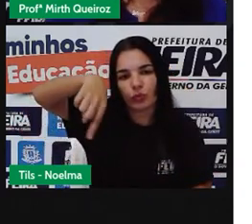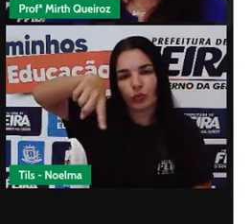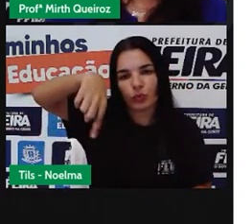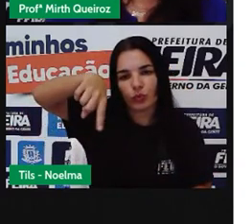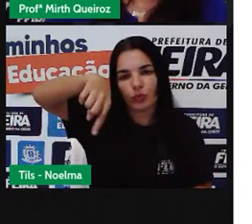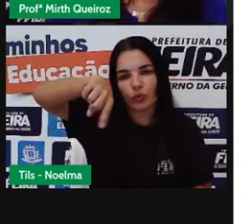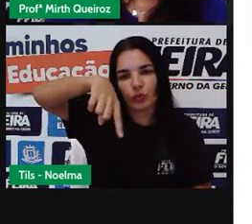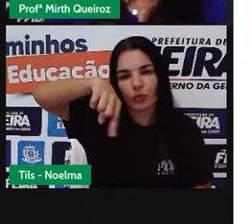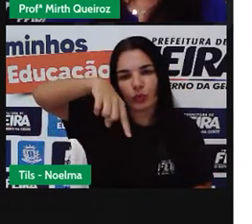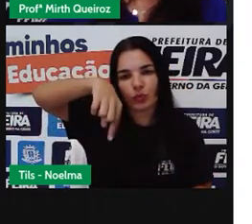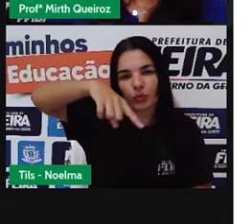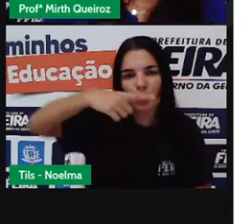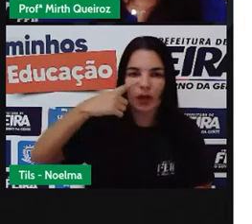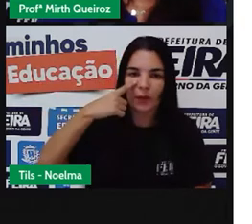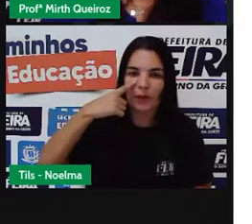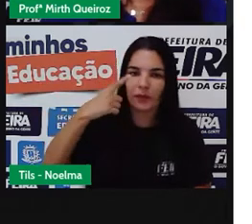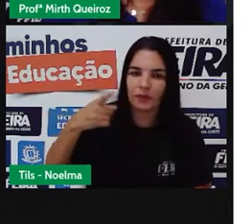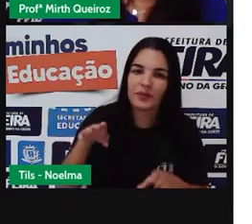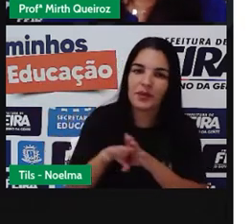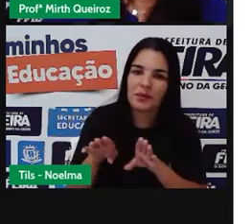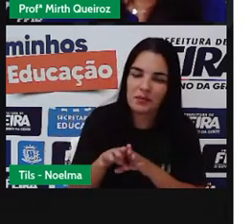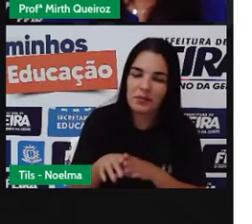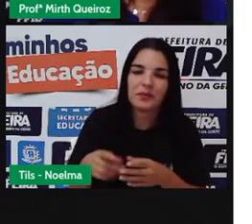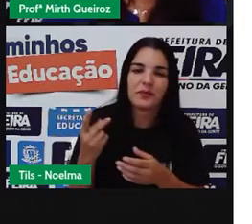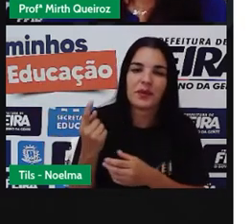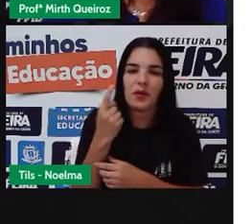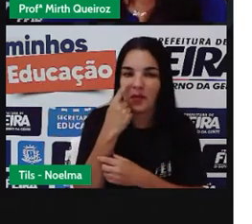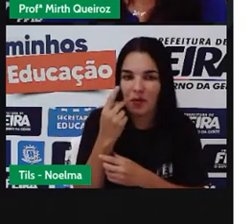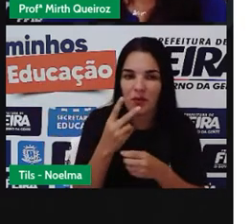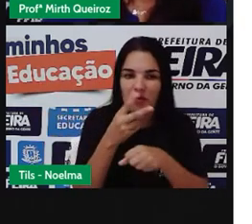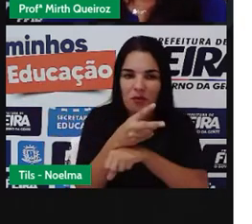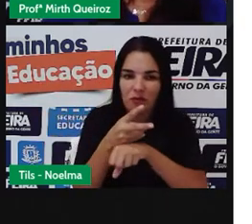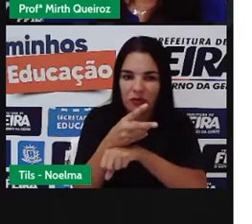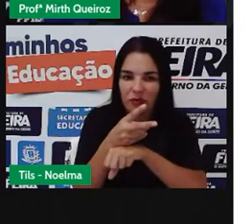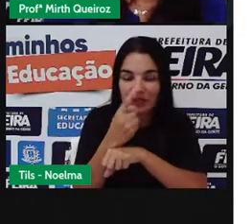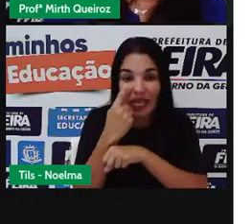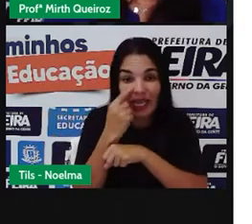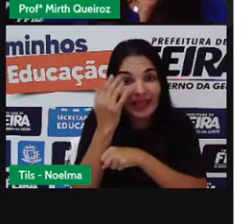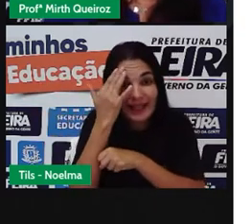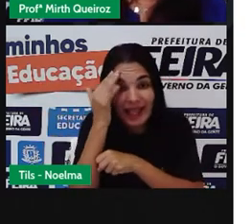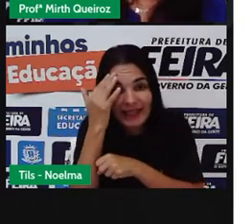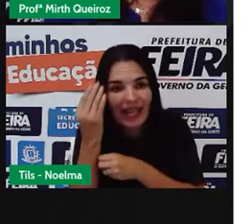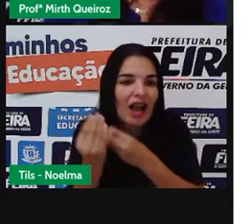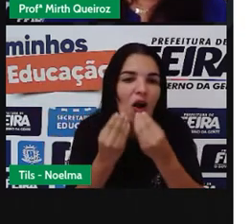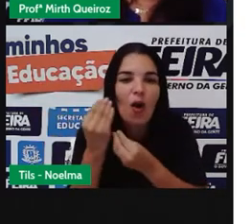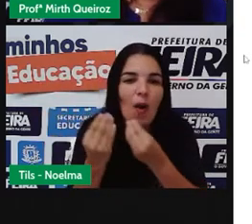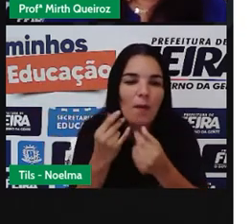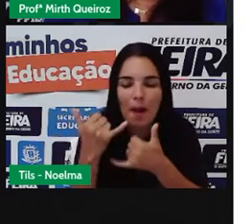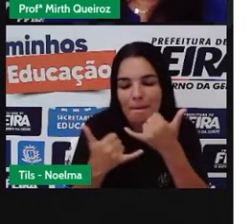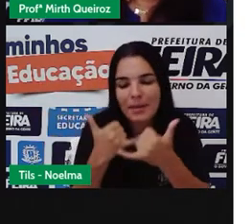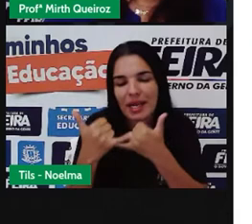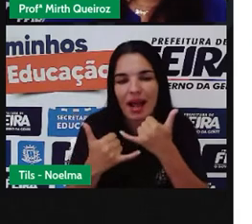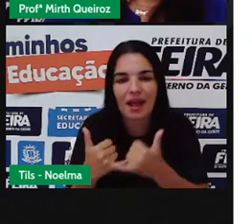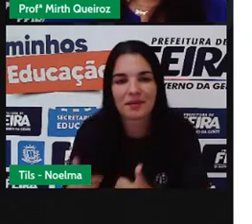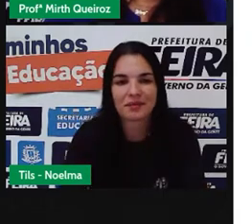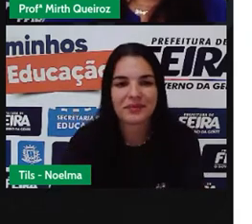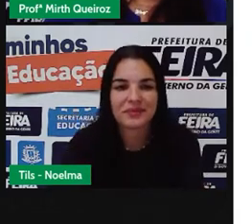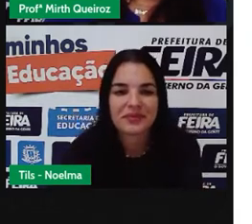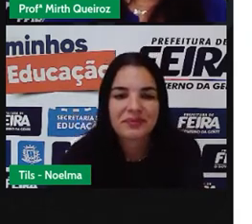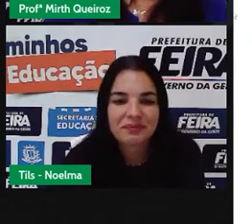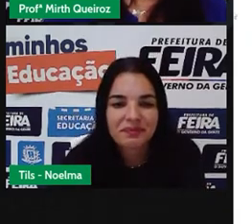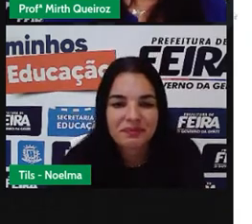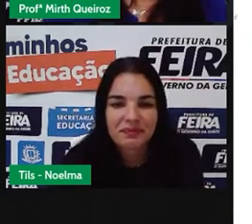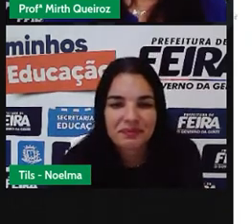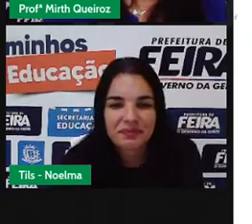no chão. E a Pro trouxe aqui um vídeo para vocês entenderem como brincar de peão.